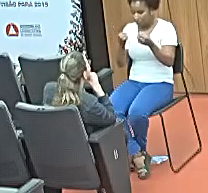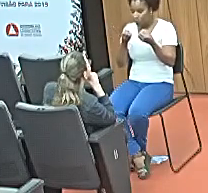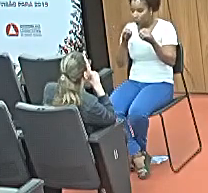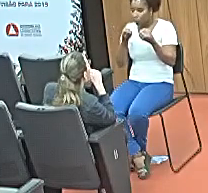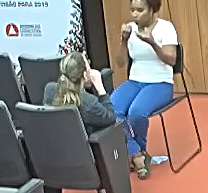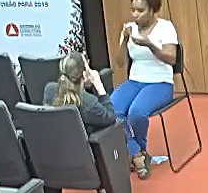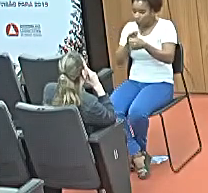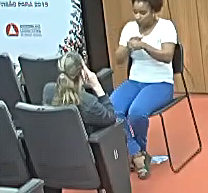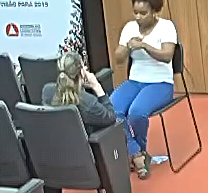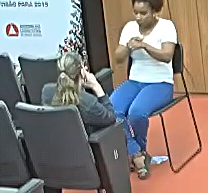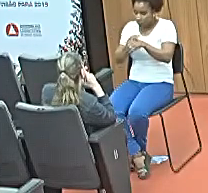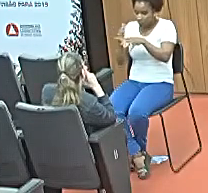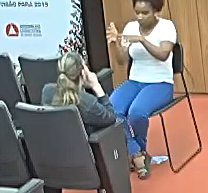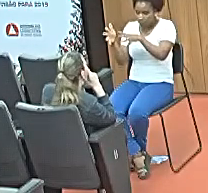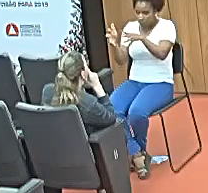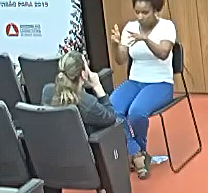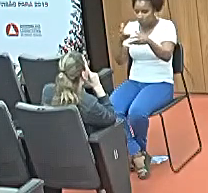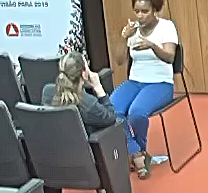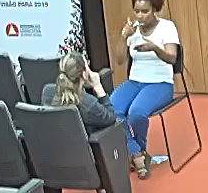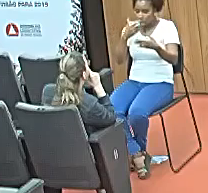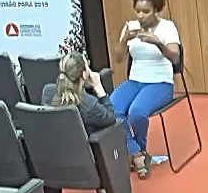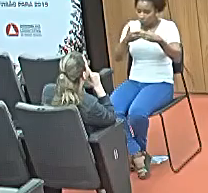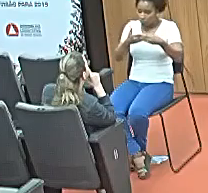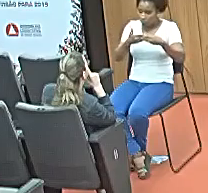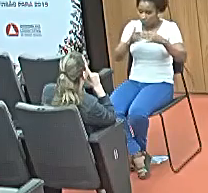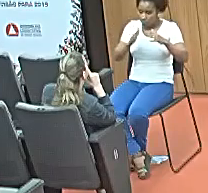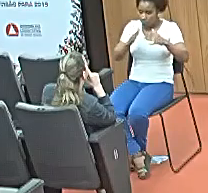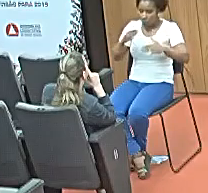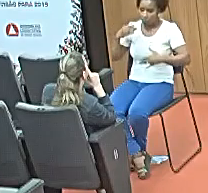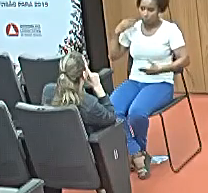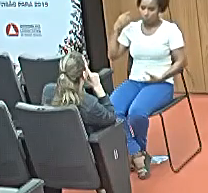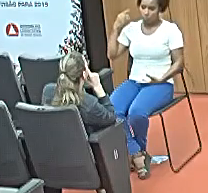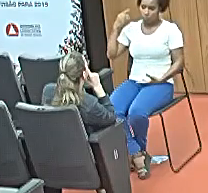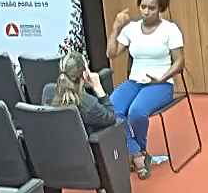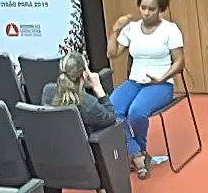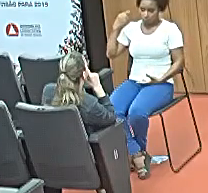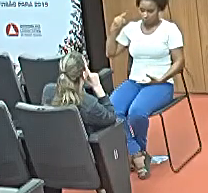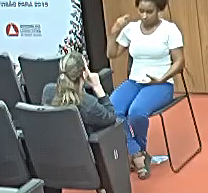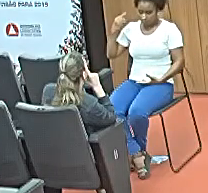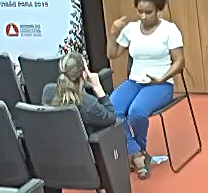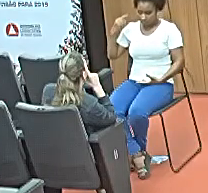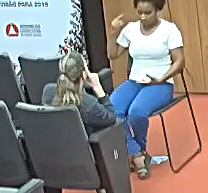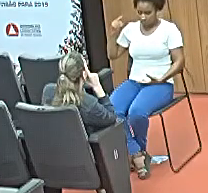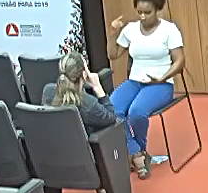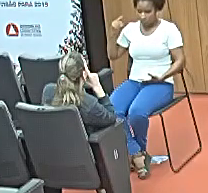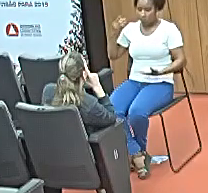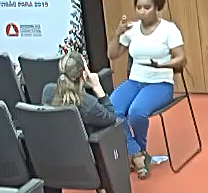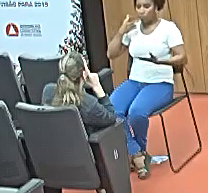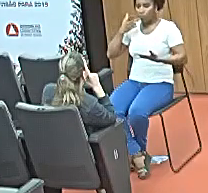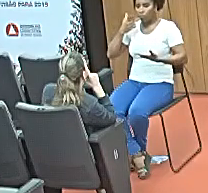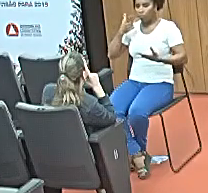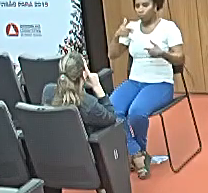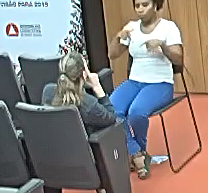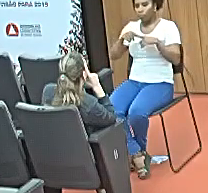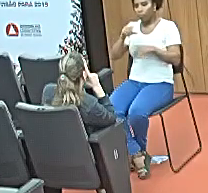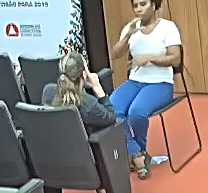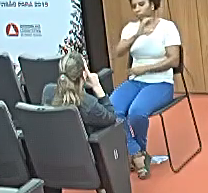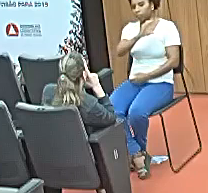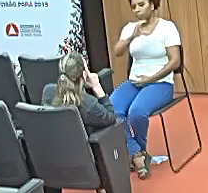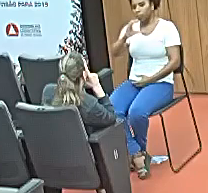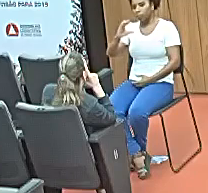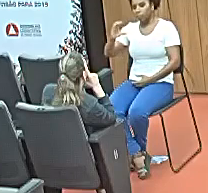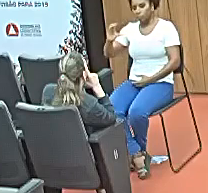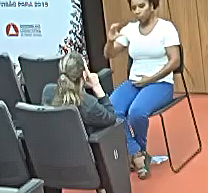cumprimento o deputado chan fei coordenador da comissão presidente não me desculpe